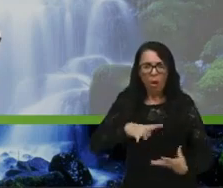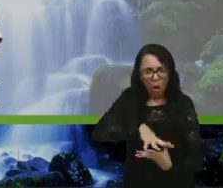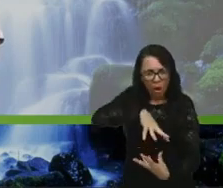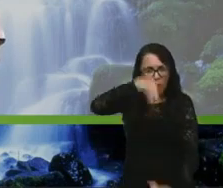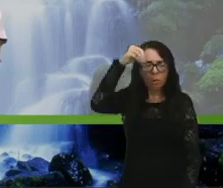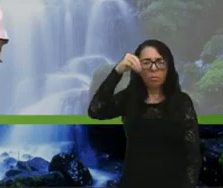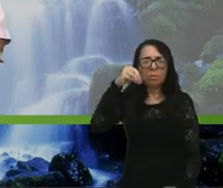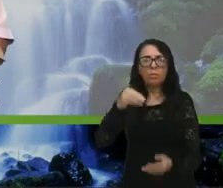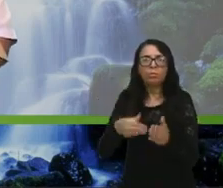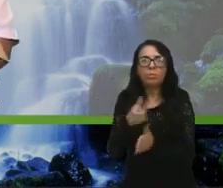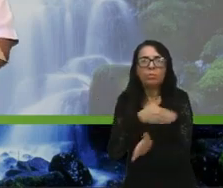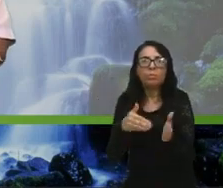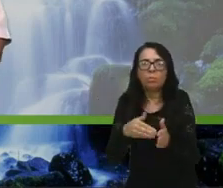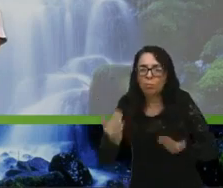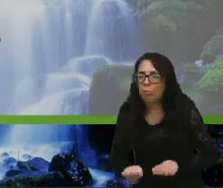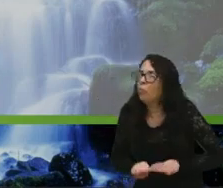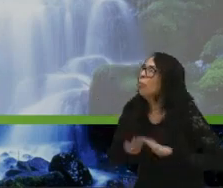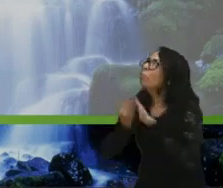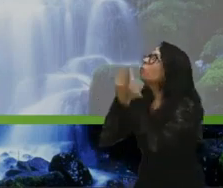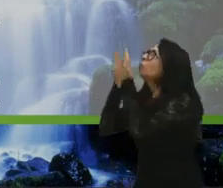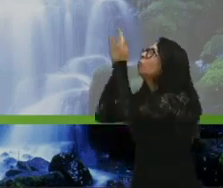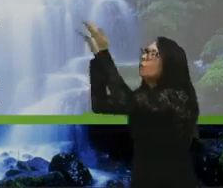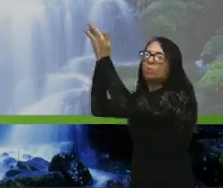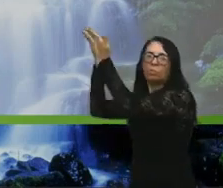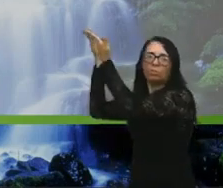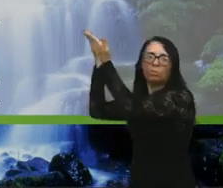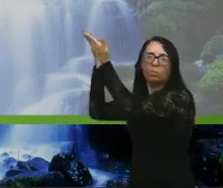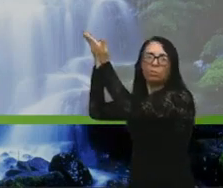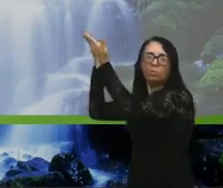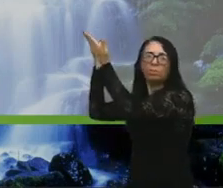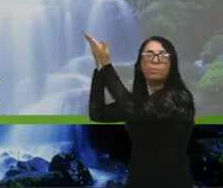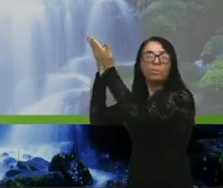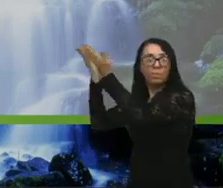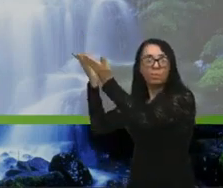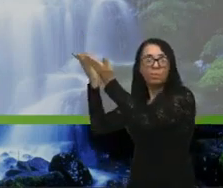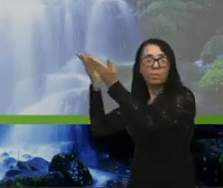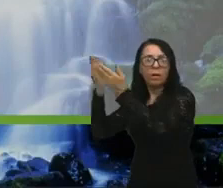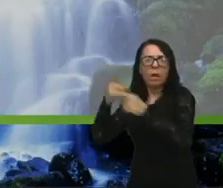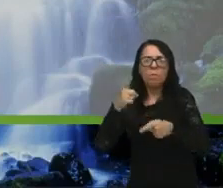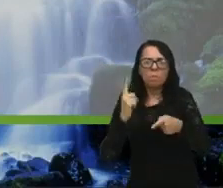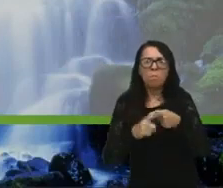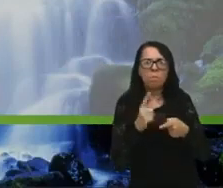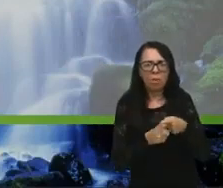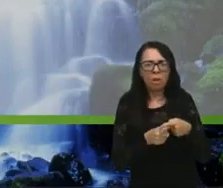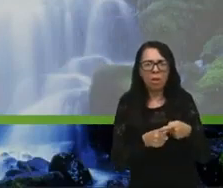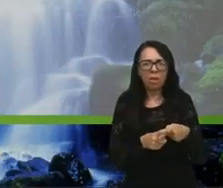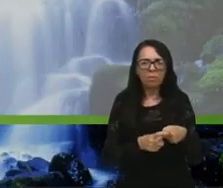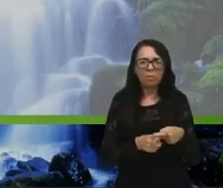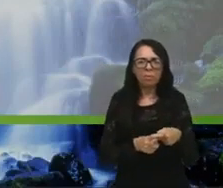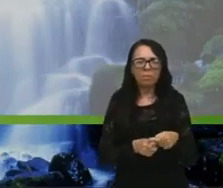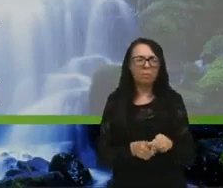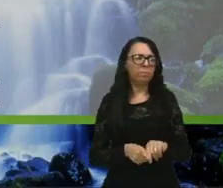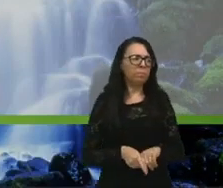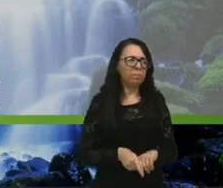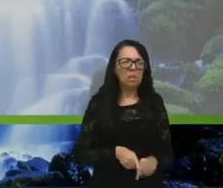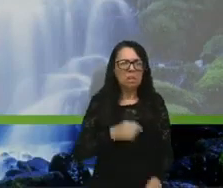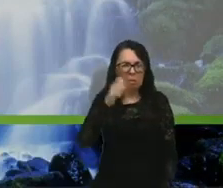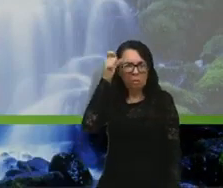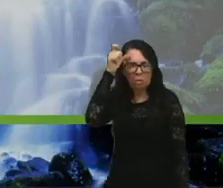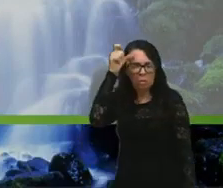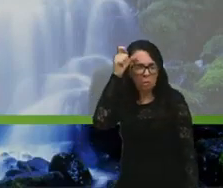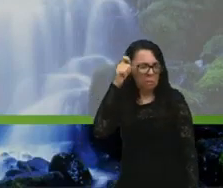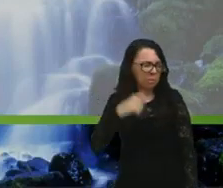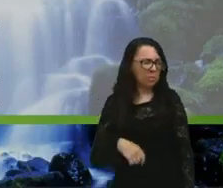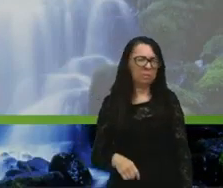vida cristã inspirada pelo Espírito Santo. O Espírito Santo nos